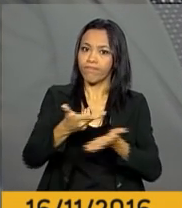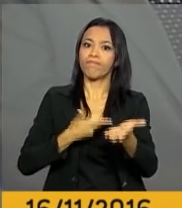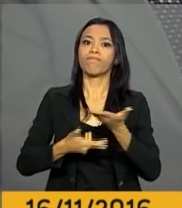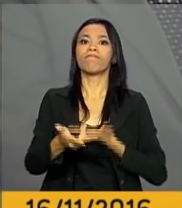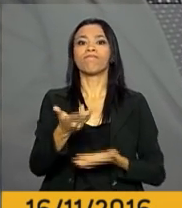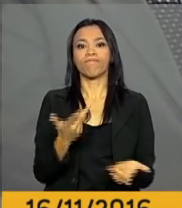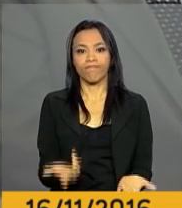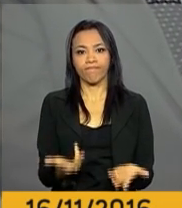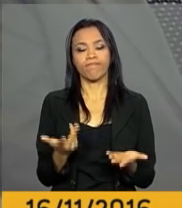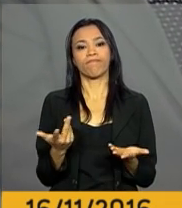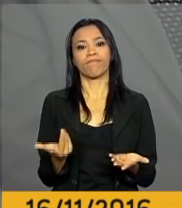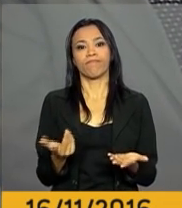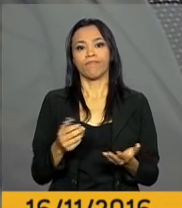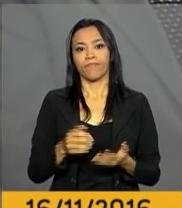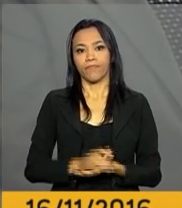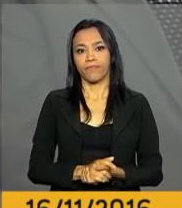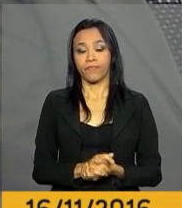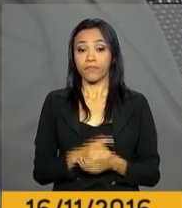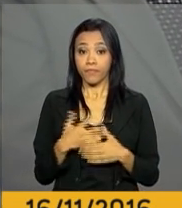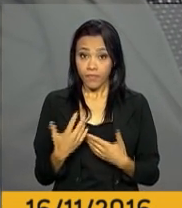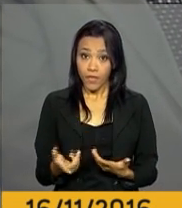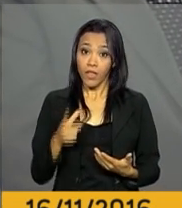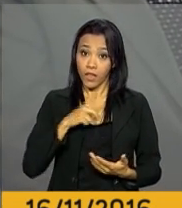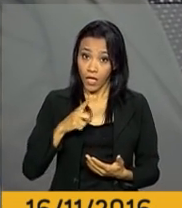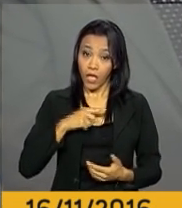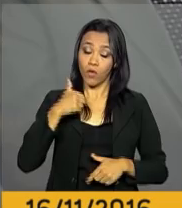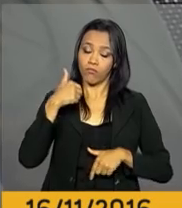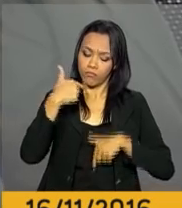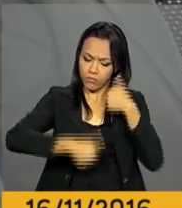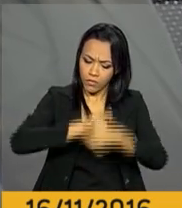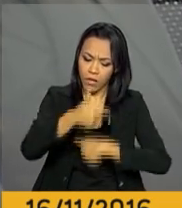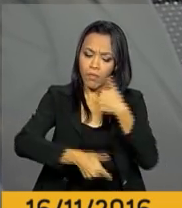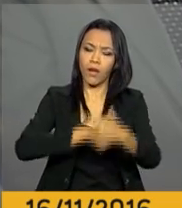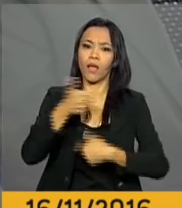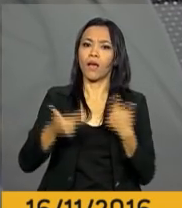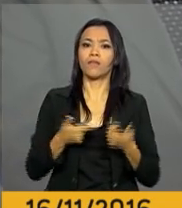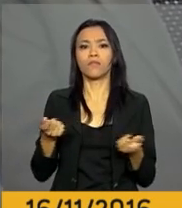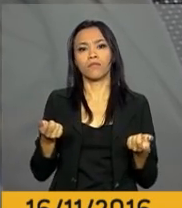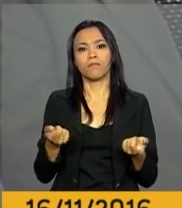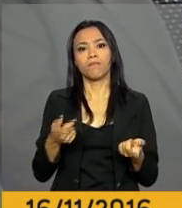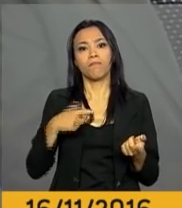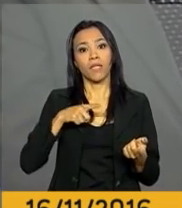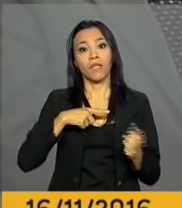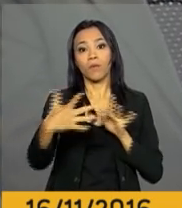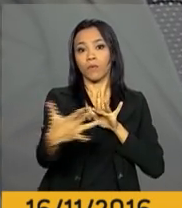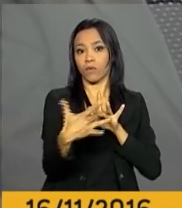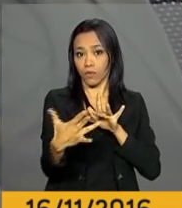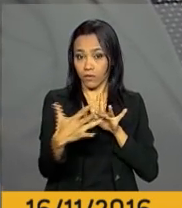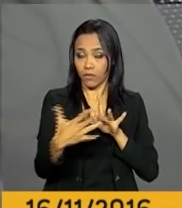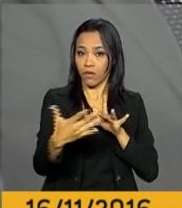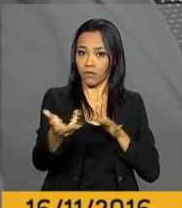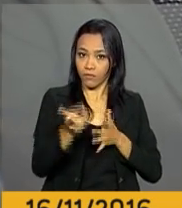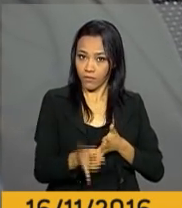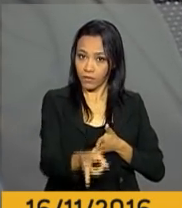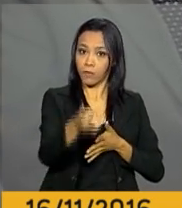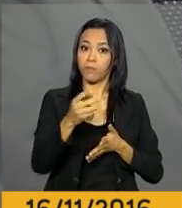com o Poder Executivo. Tenho feito o possível para manter um contato estreito com o Congresso